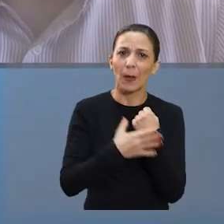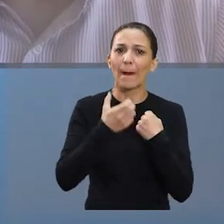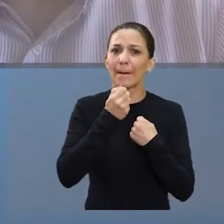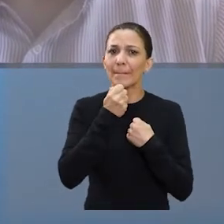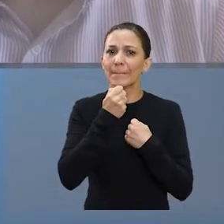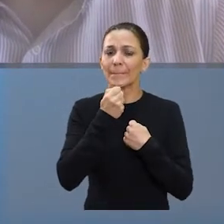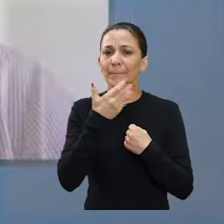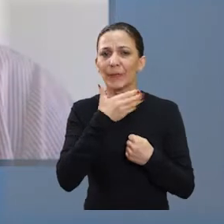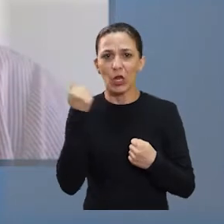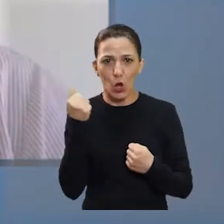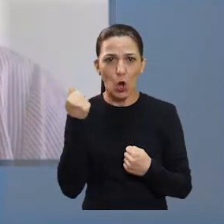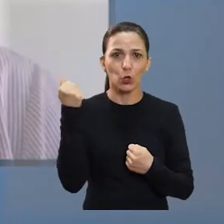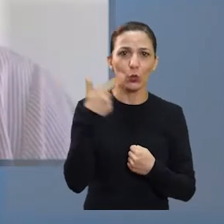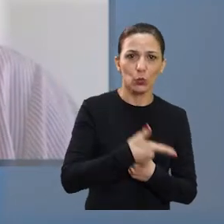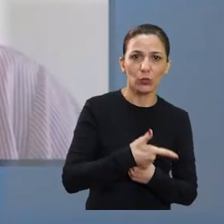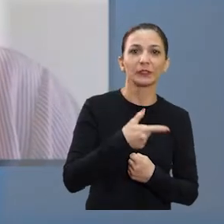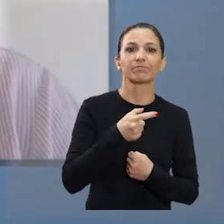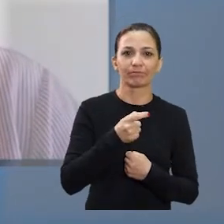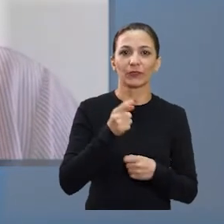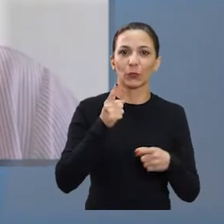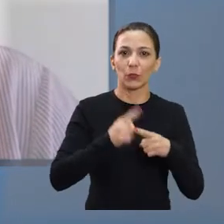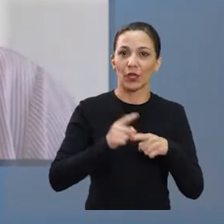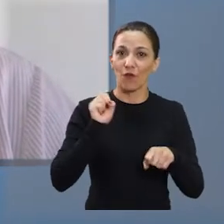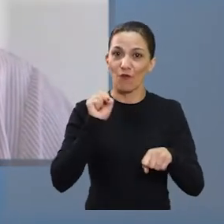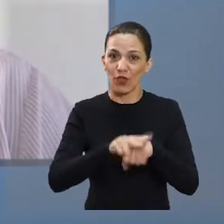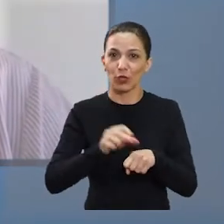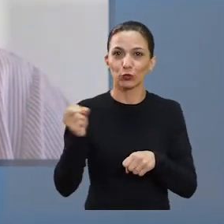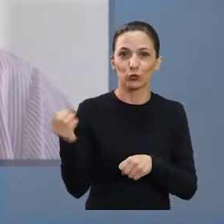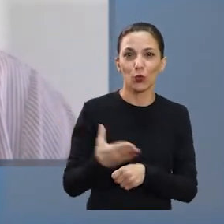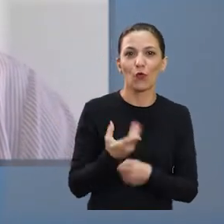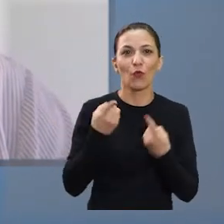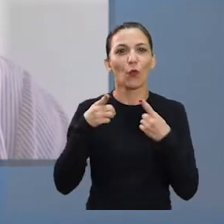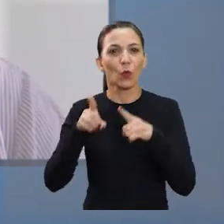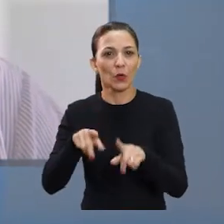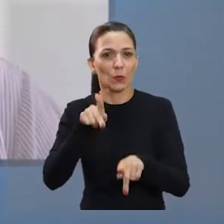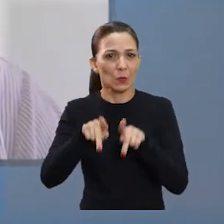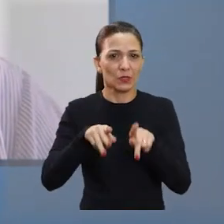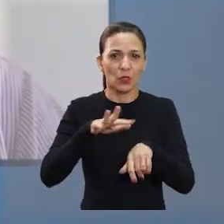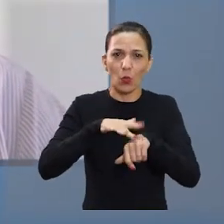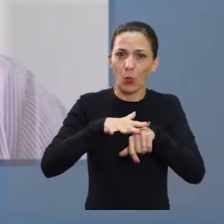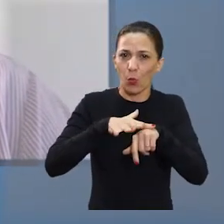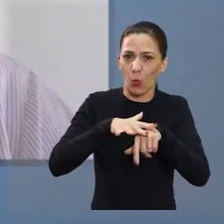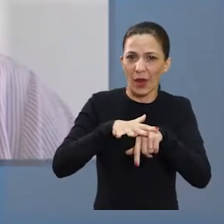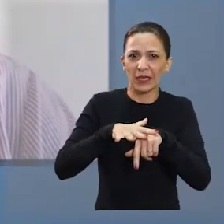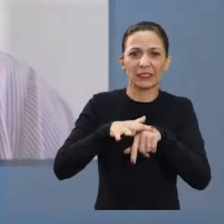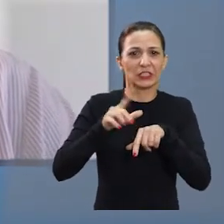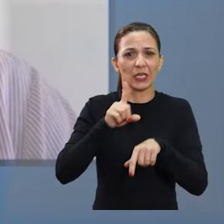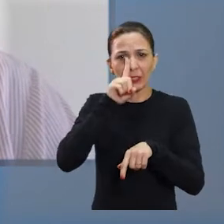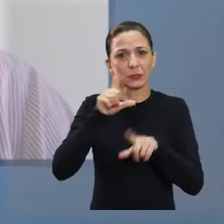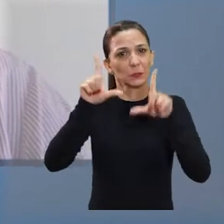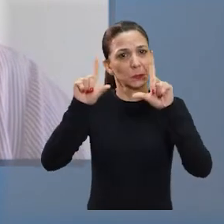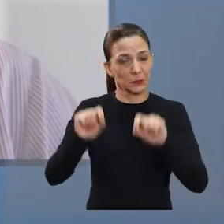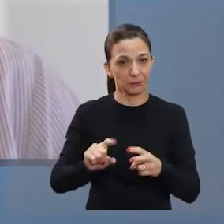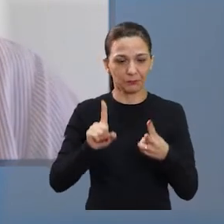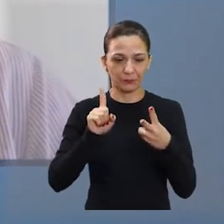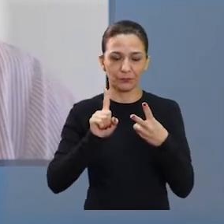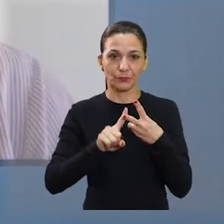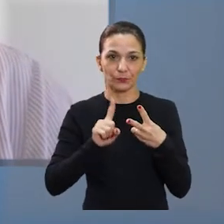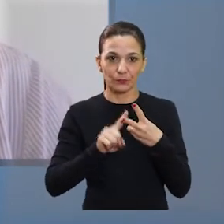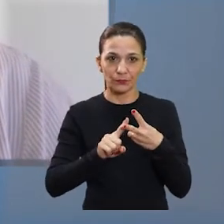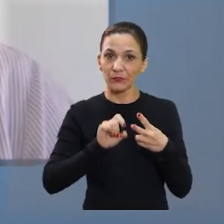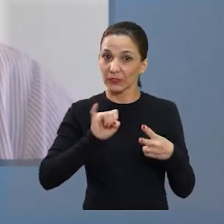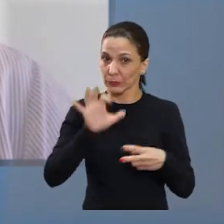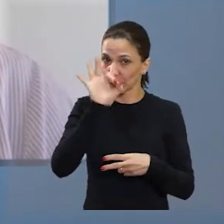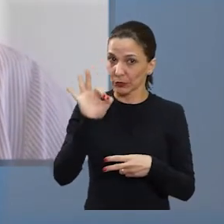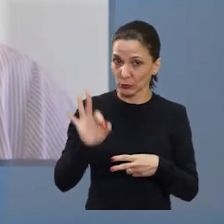gente deve se vacinar contra essa subvariante para diminuir, né, o risco da população ser acometida. Segundo é que, enquanto a